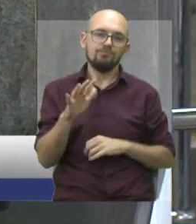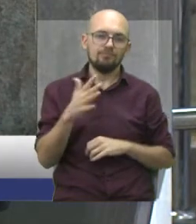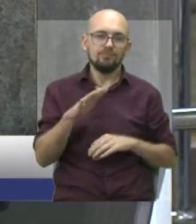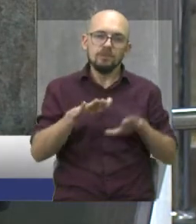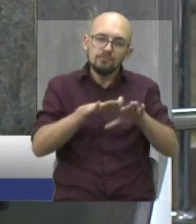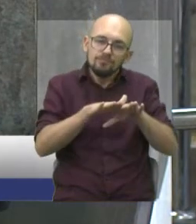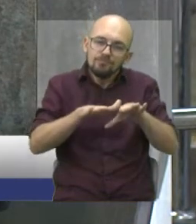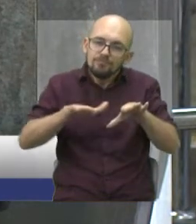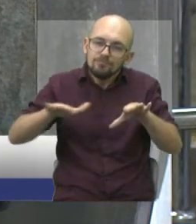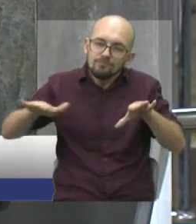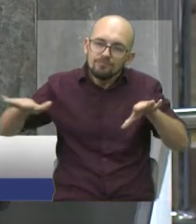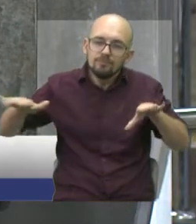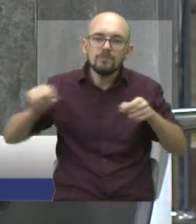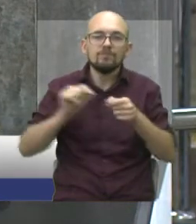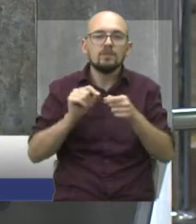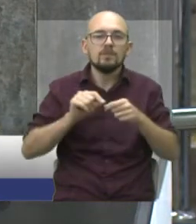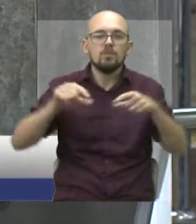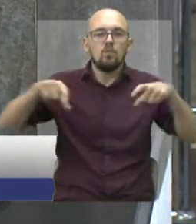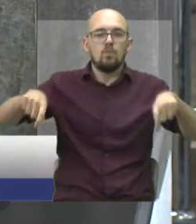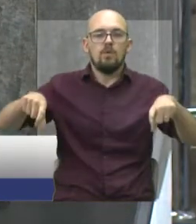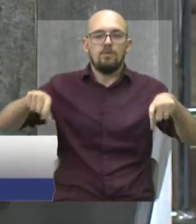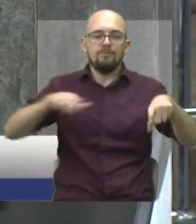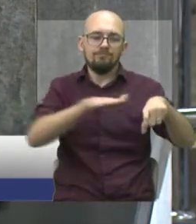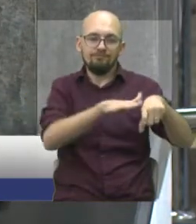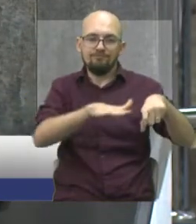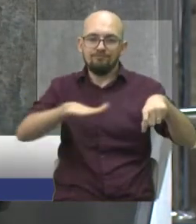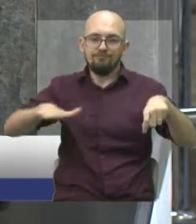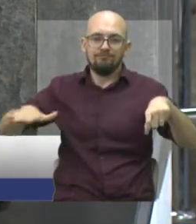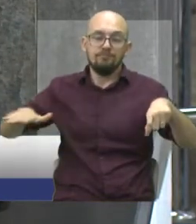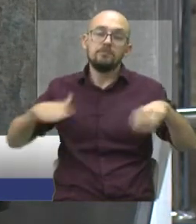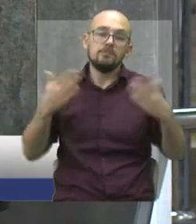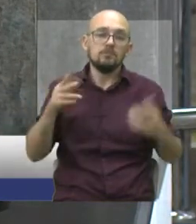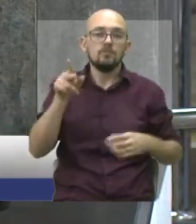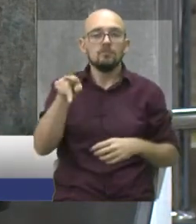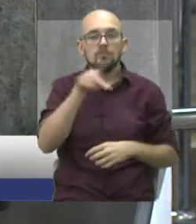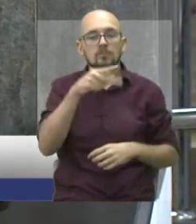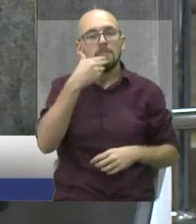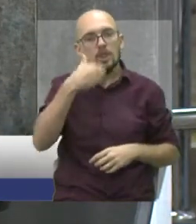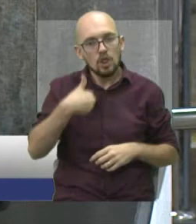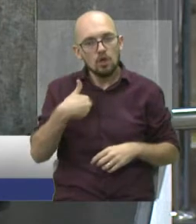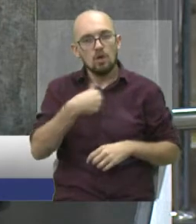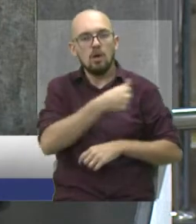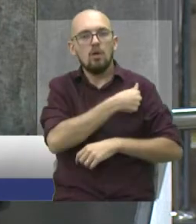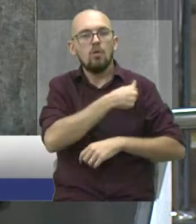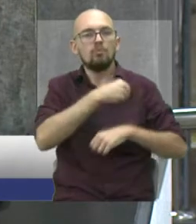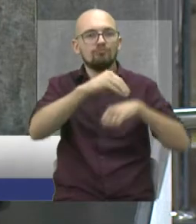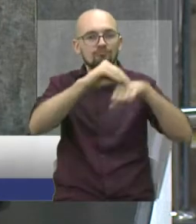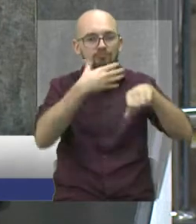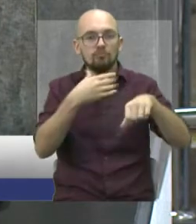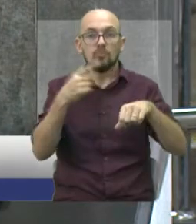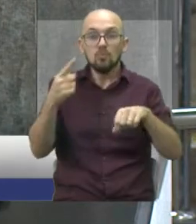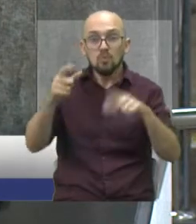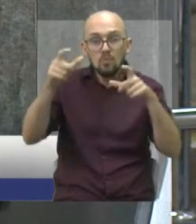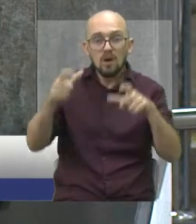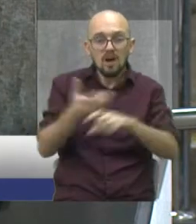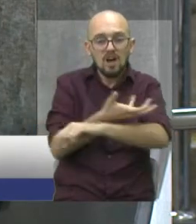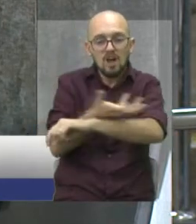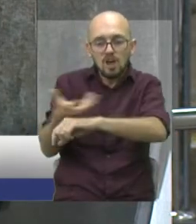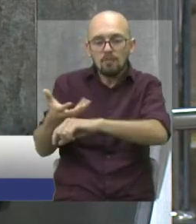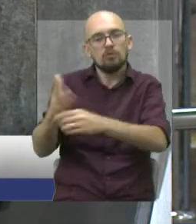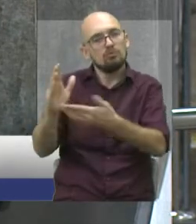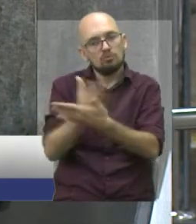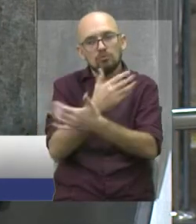contrapiso. Então está aí esse pedido dos professores, pais de aluno, em transformar essa área no local onde pode estar trabalhando